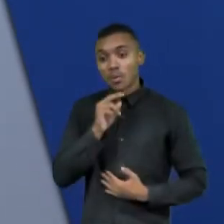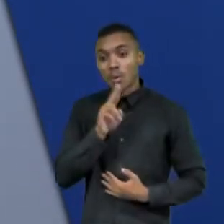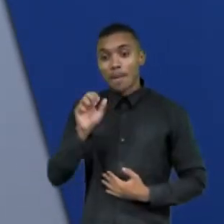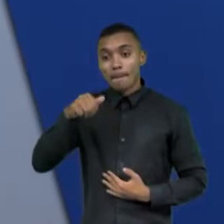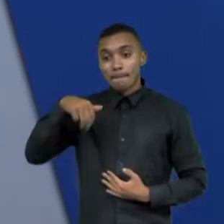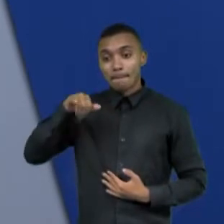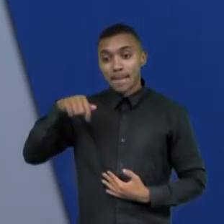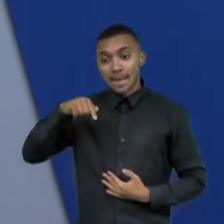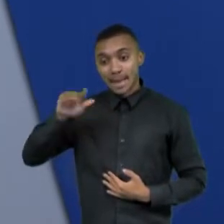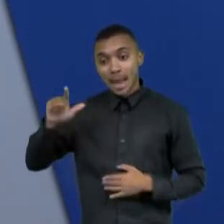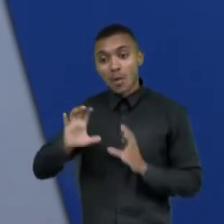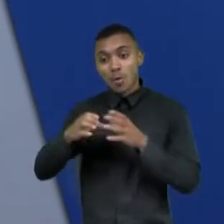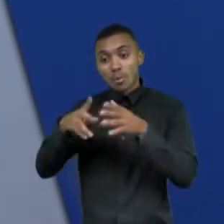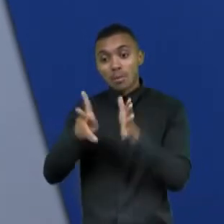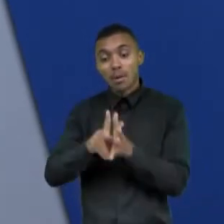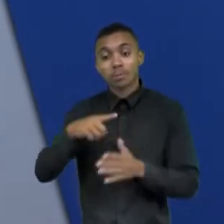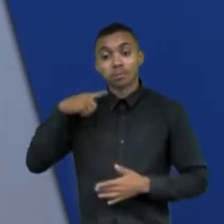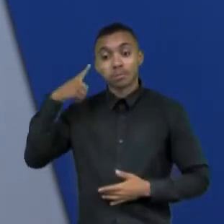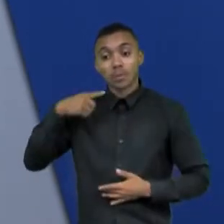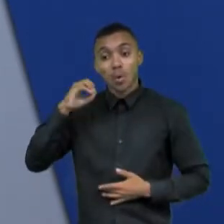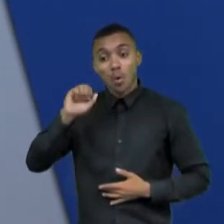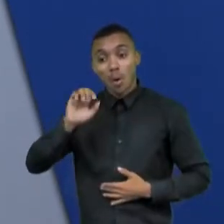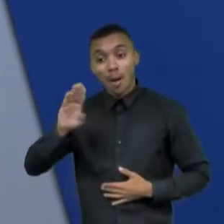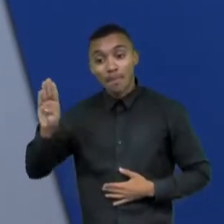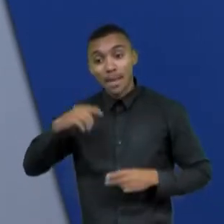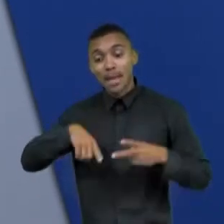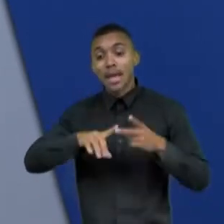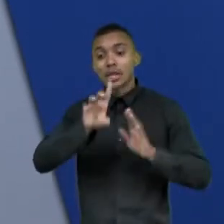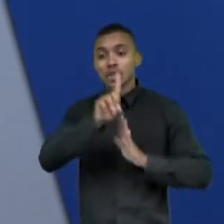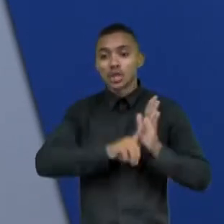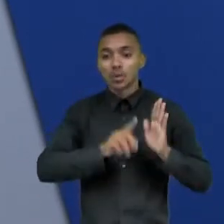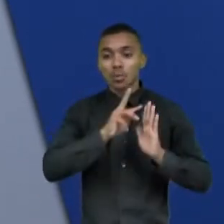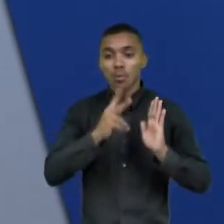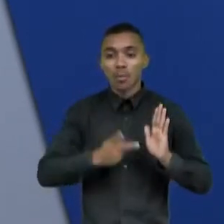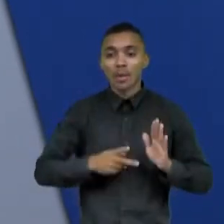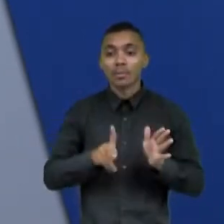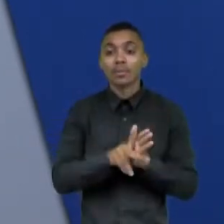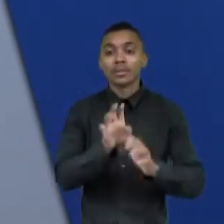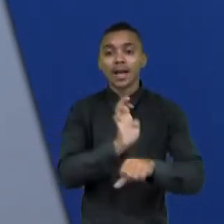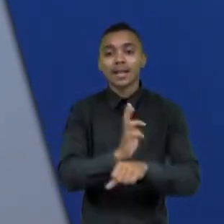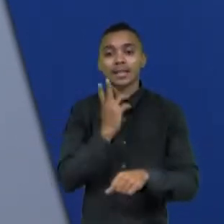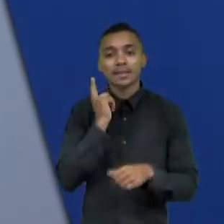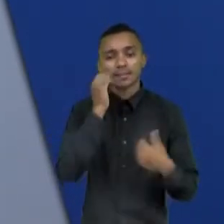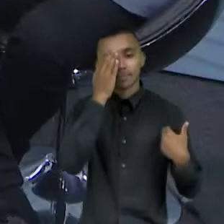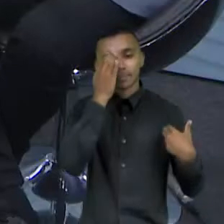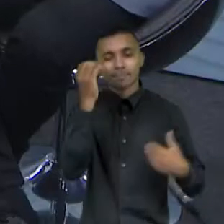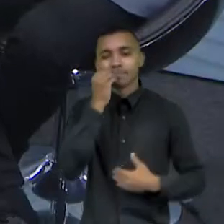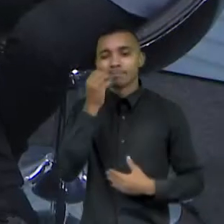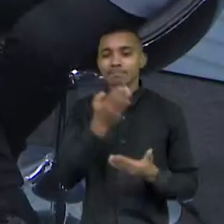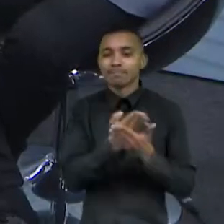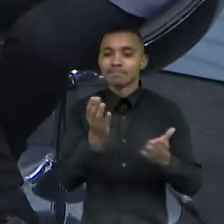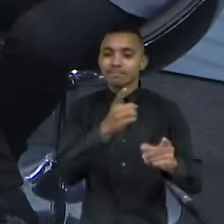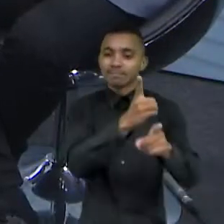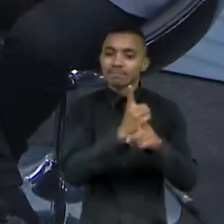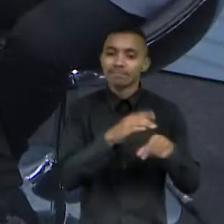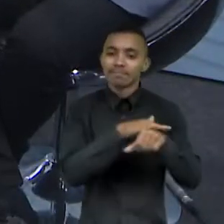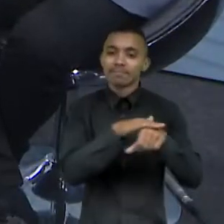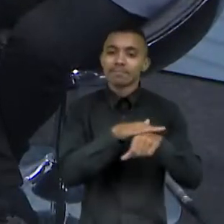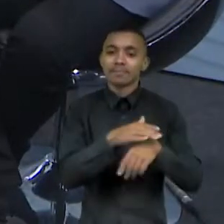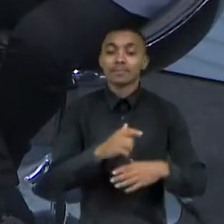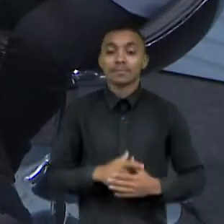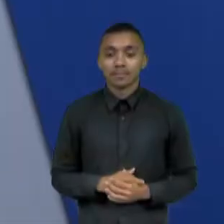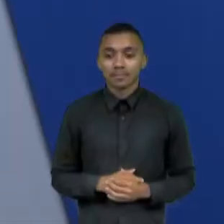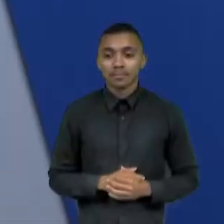e Advogadas e também a Comissão de Direitos Humanos da OAB Ceará. Muito obrigado, muito bom tê-los aqui no programa.